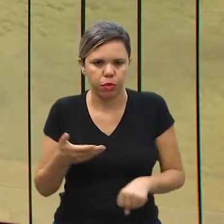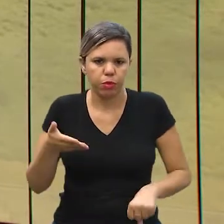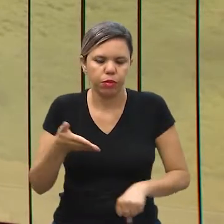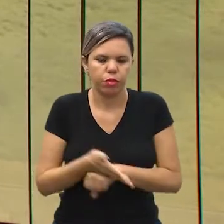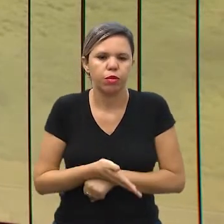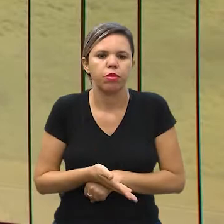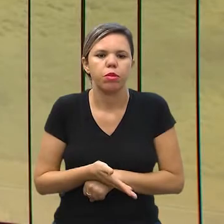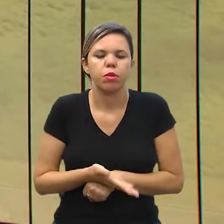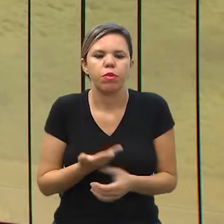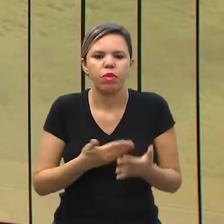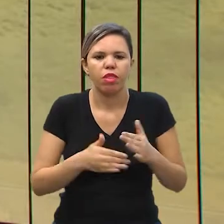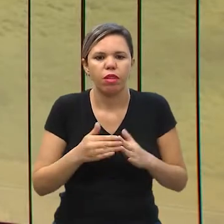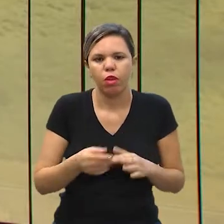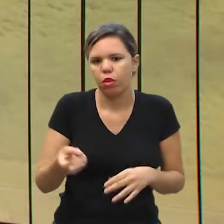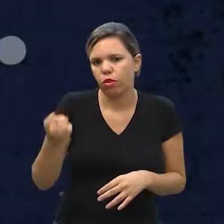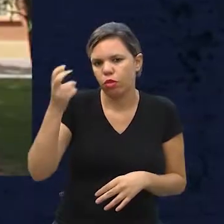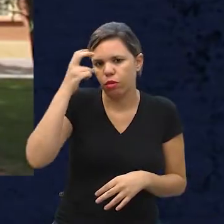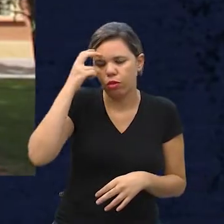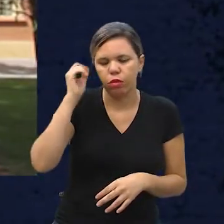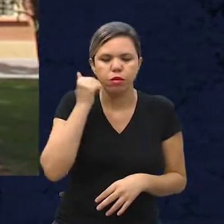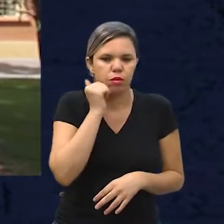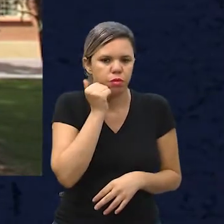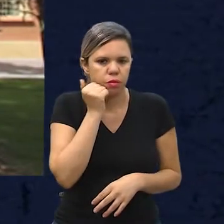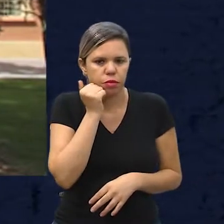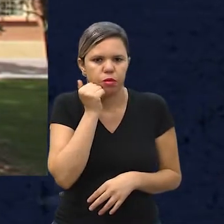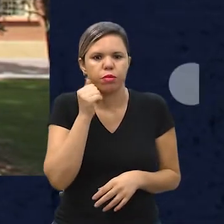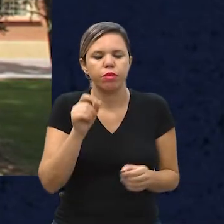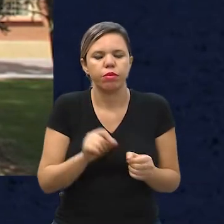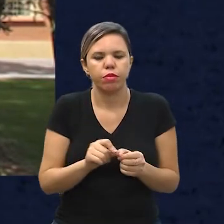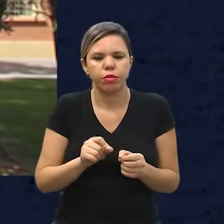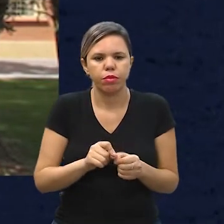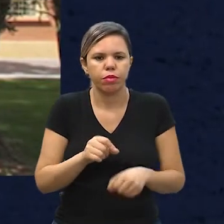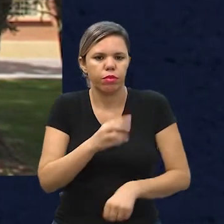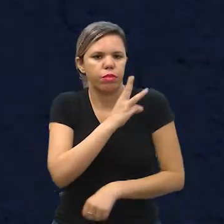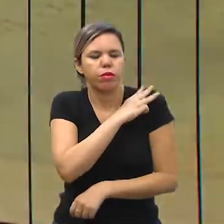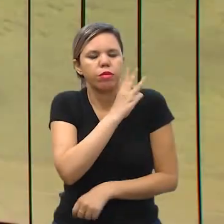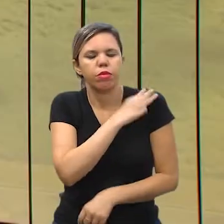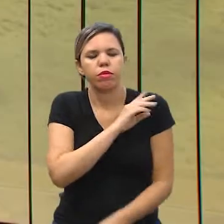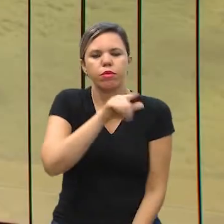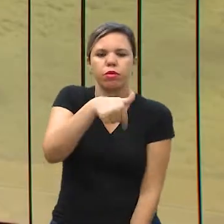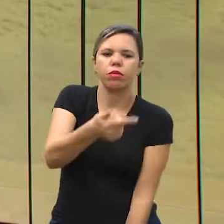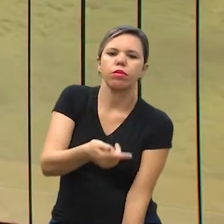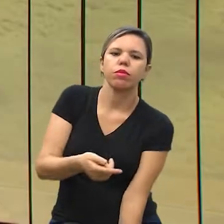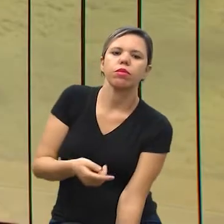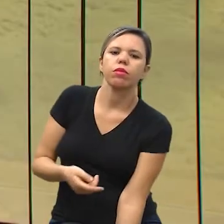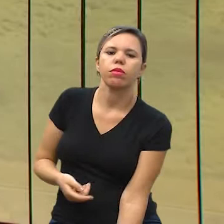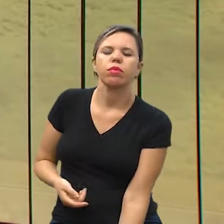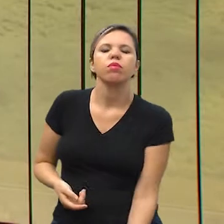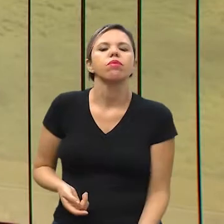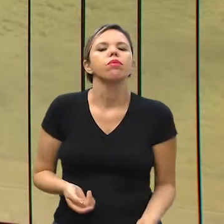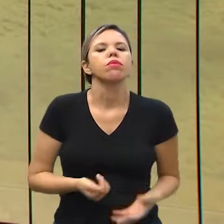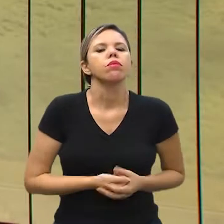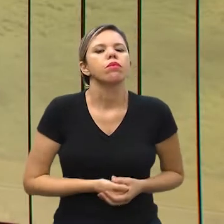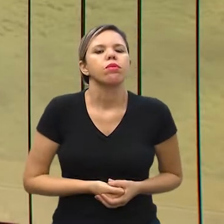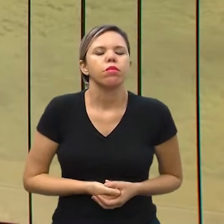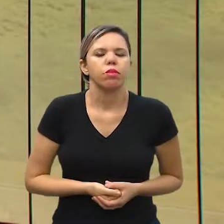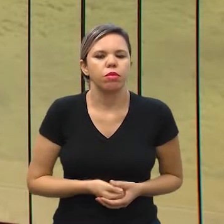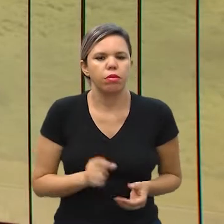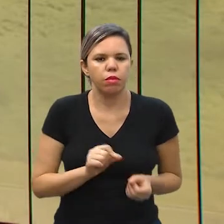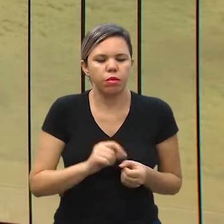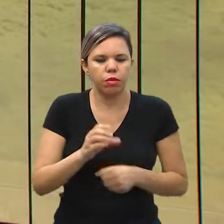ingressei no no colégio Culto à Ciência para fazer o meu ensino médio depois fui